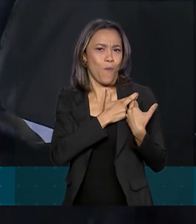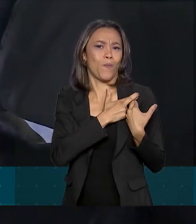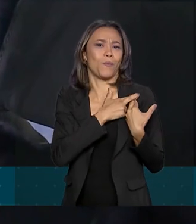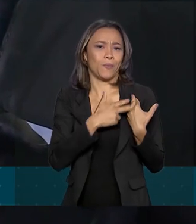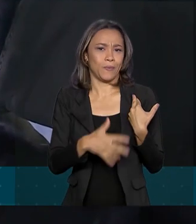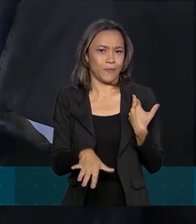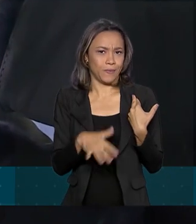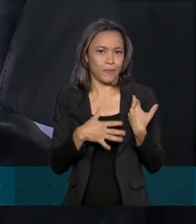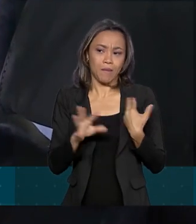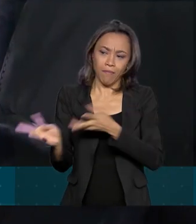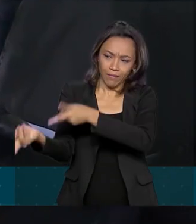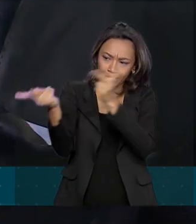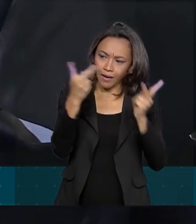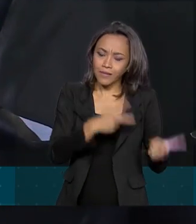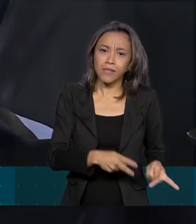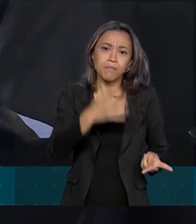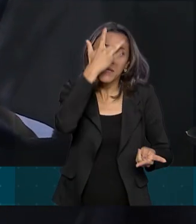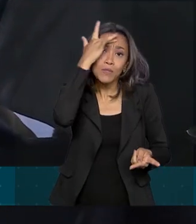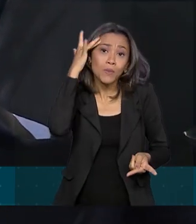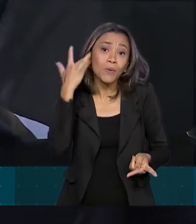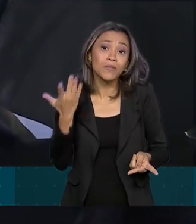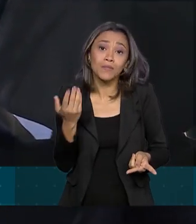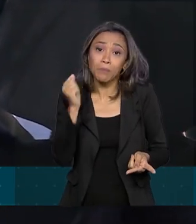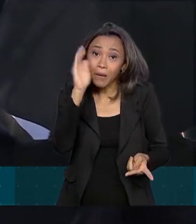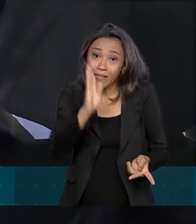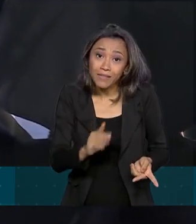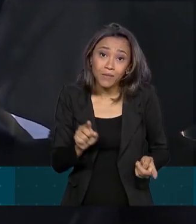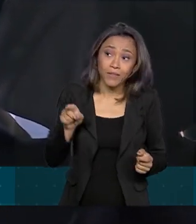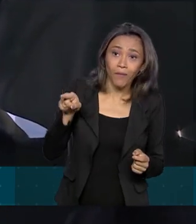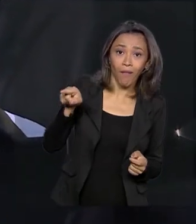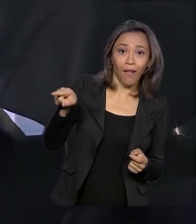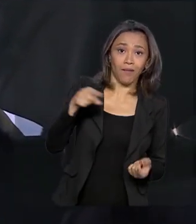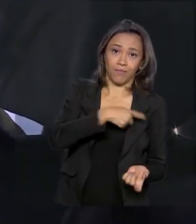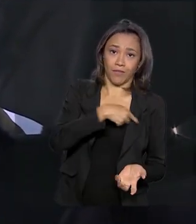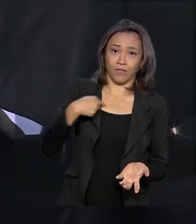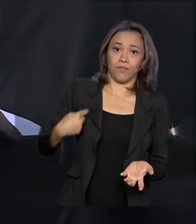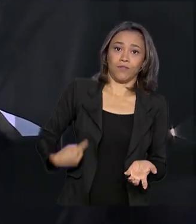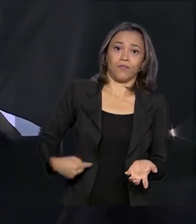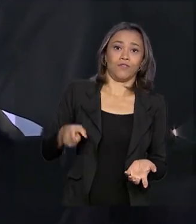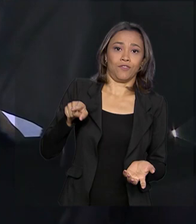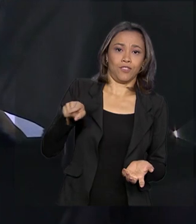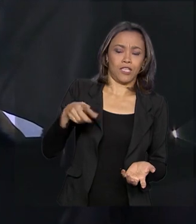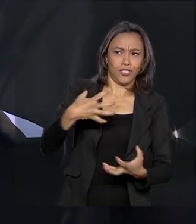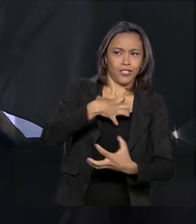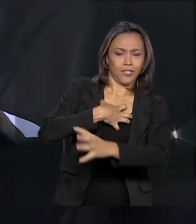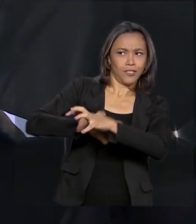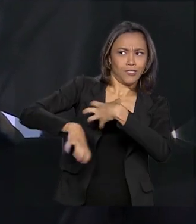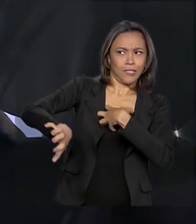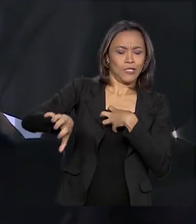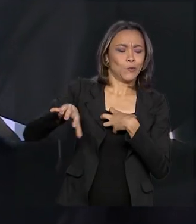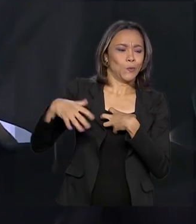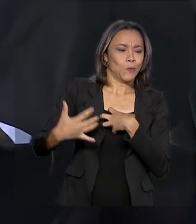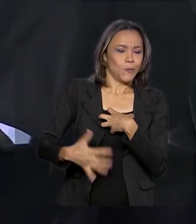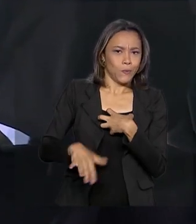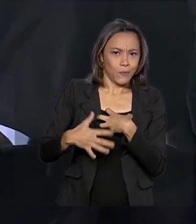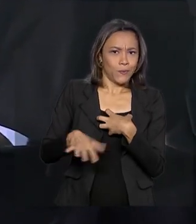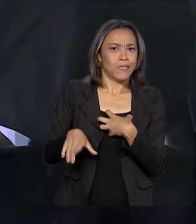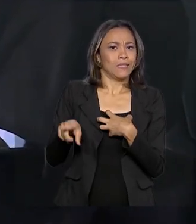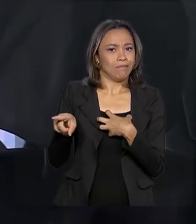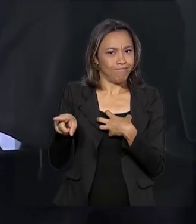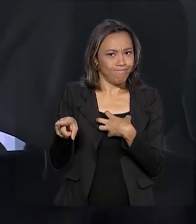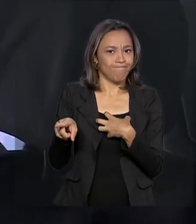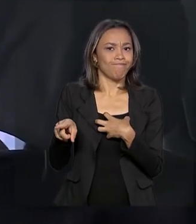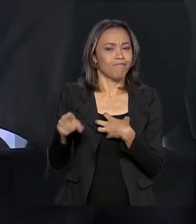o resgate de companheiros brasileiros que estão lá na China, a gente se coloca um pouco de empatia no lugar deles.